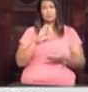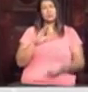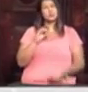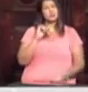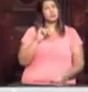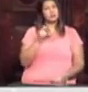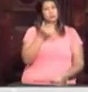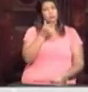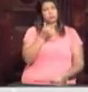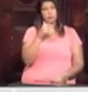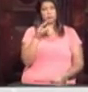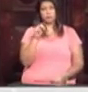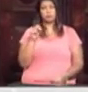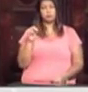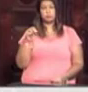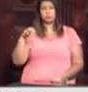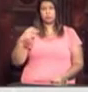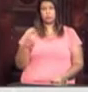foram recuperados,